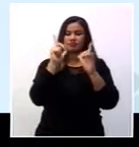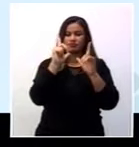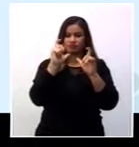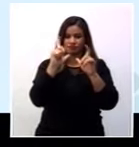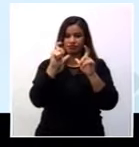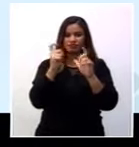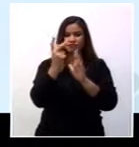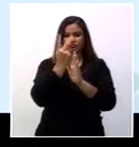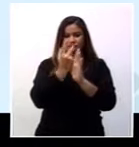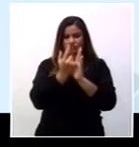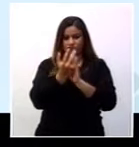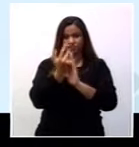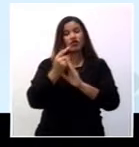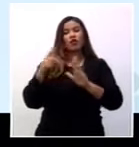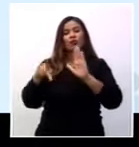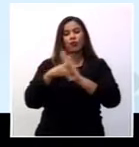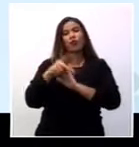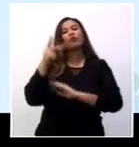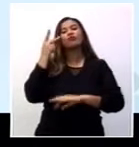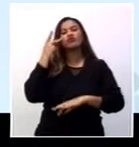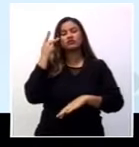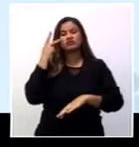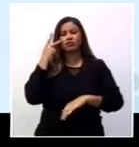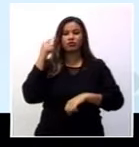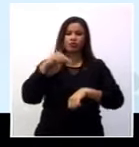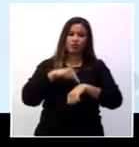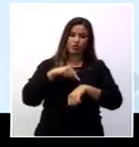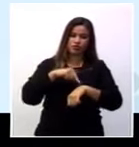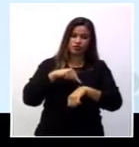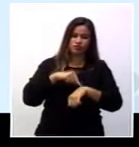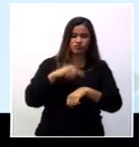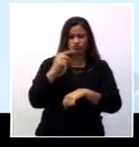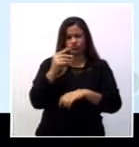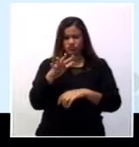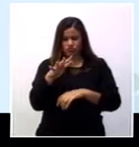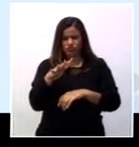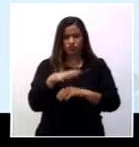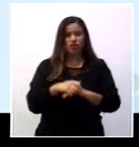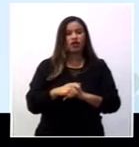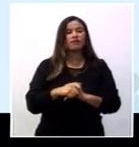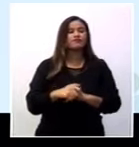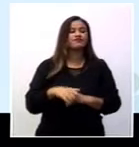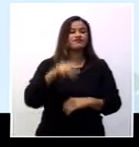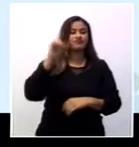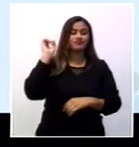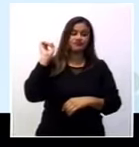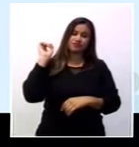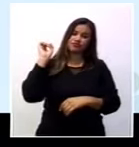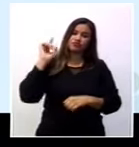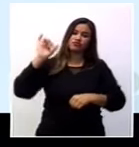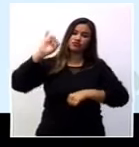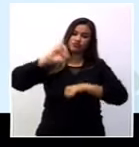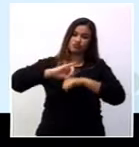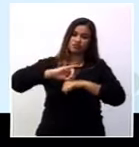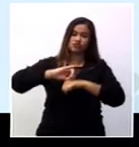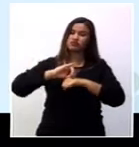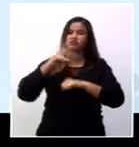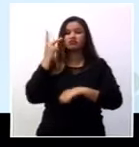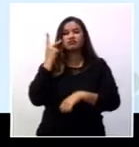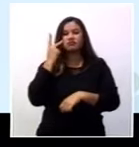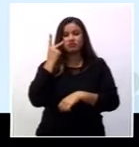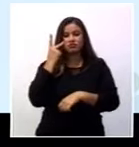uma imagem da cidade de São Paulo, a capital do nosso estado, né? Do centro de São Paulo, né? E o que a gente